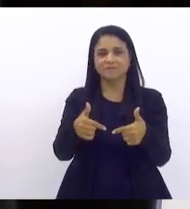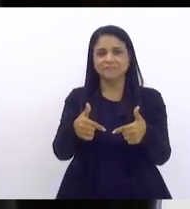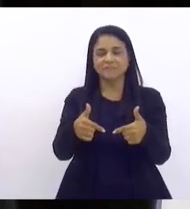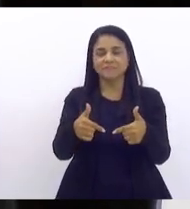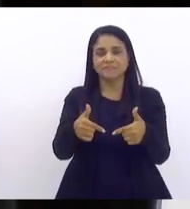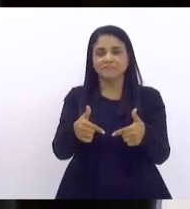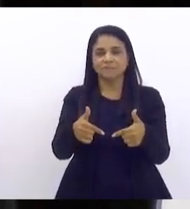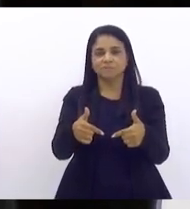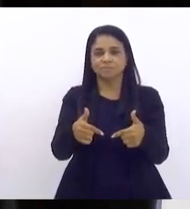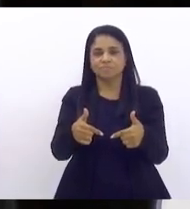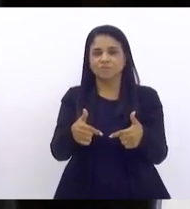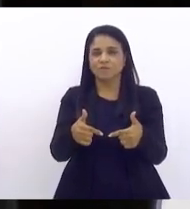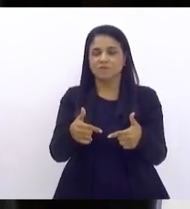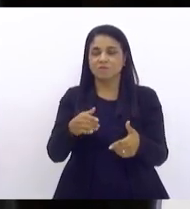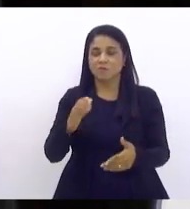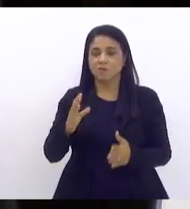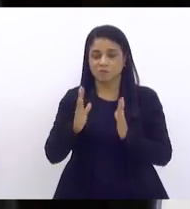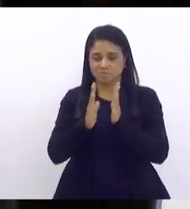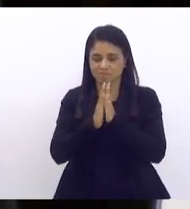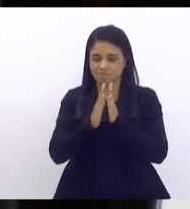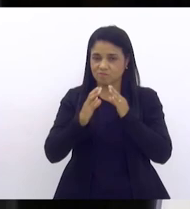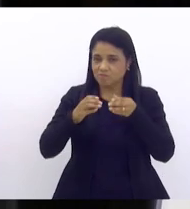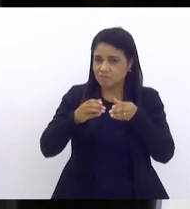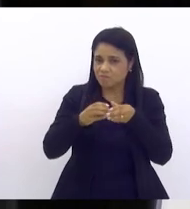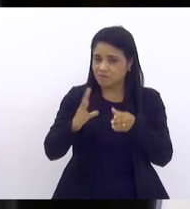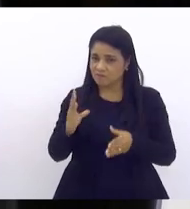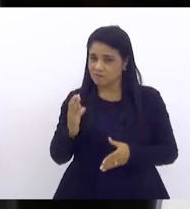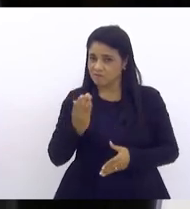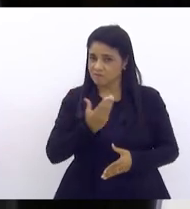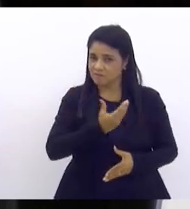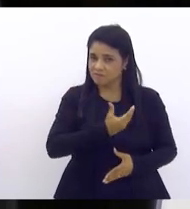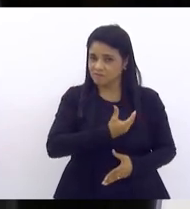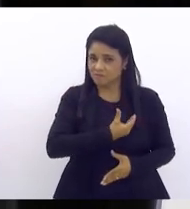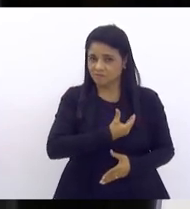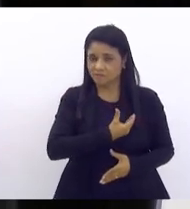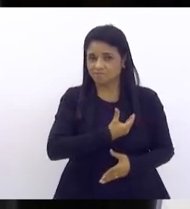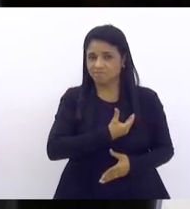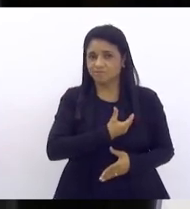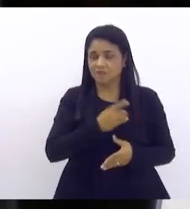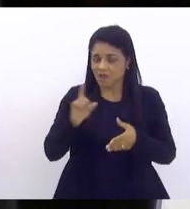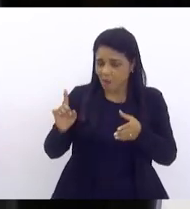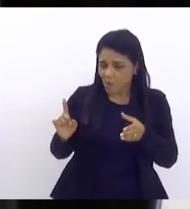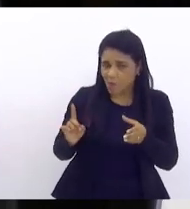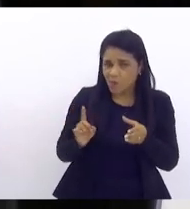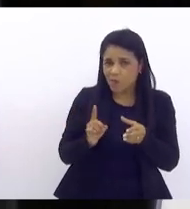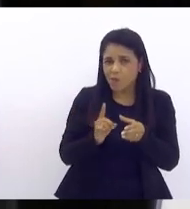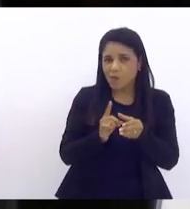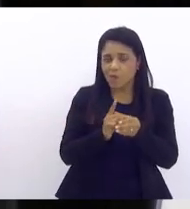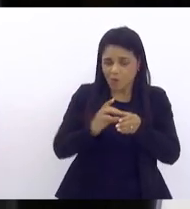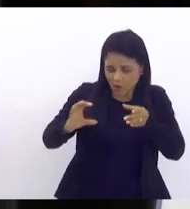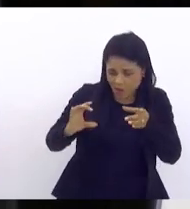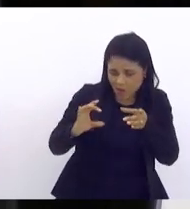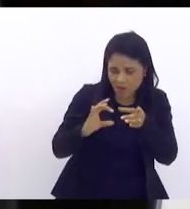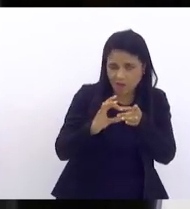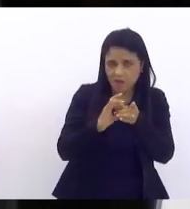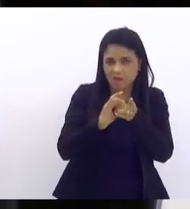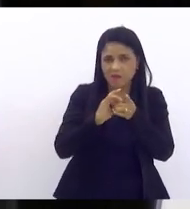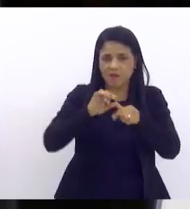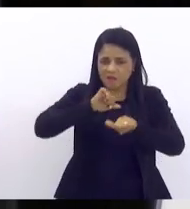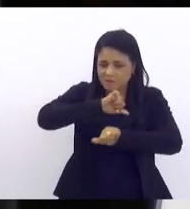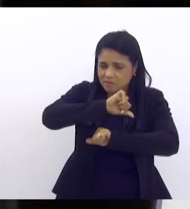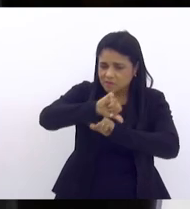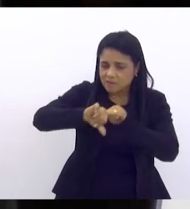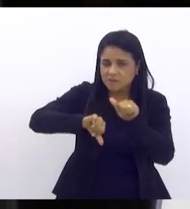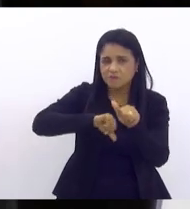que como a Renovação Carismática, ela agregou, ela transformou, ela